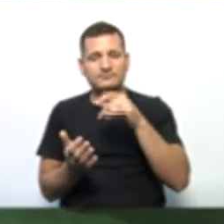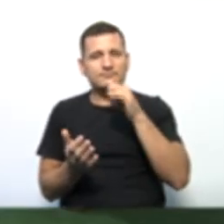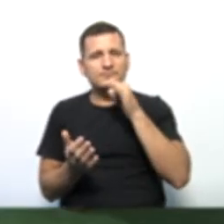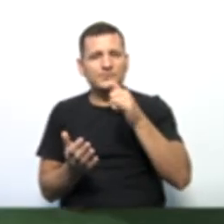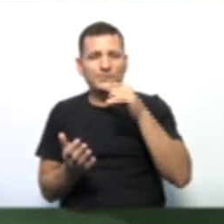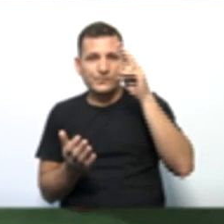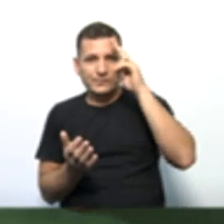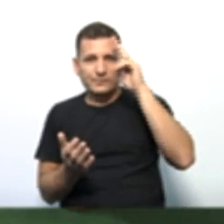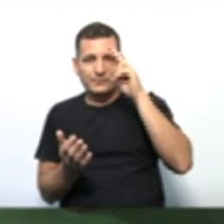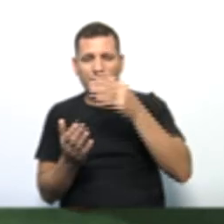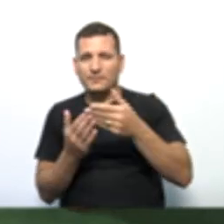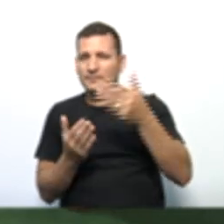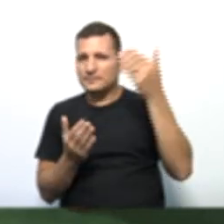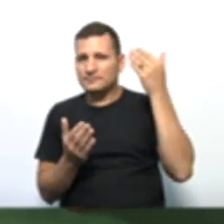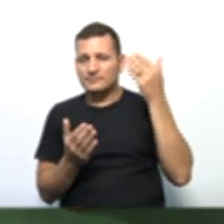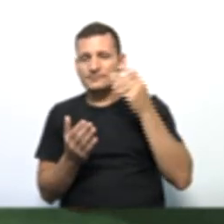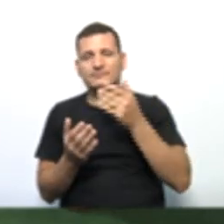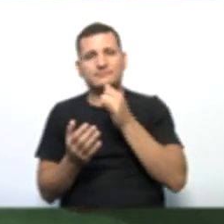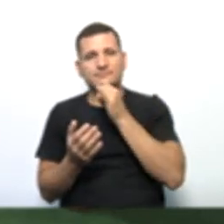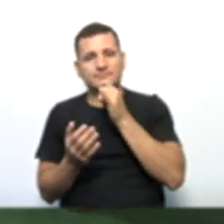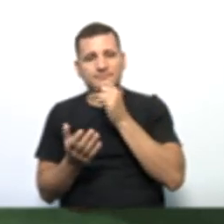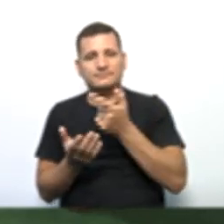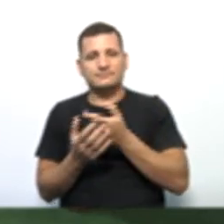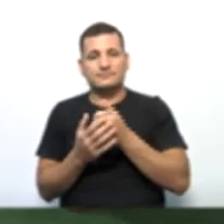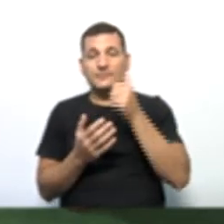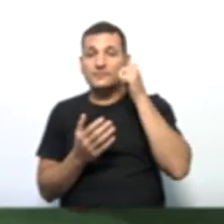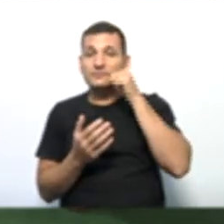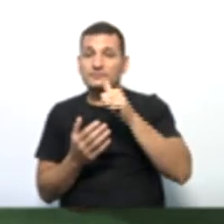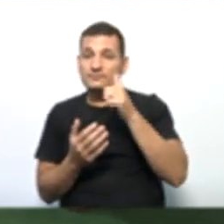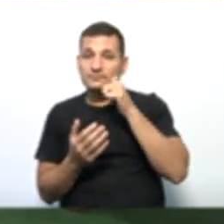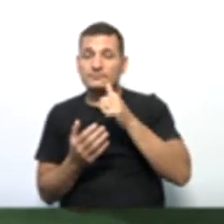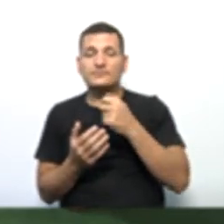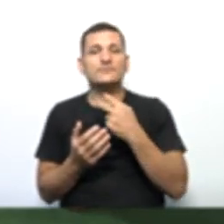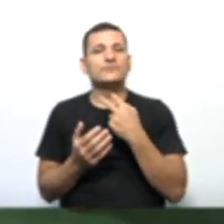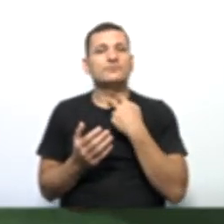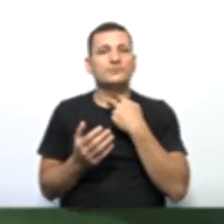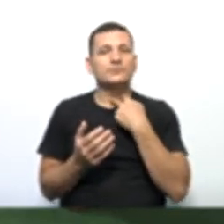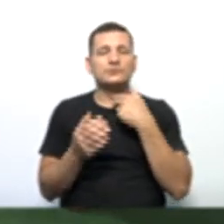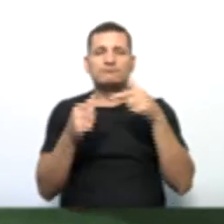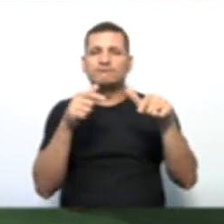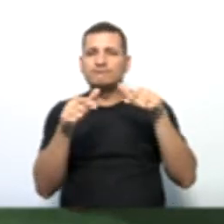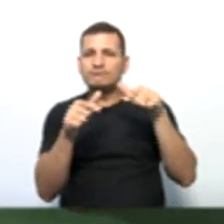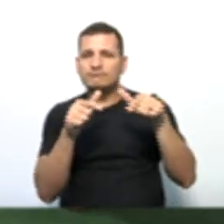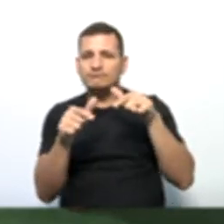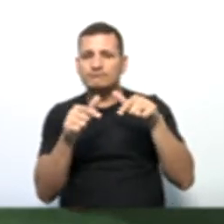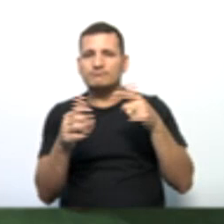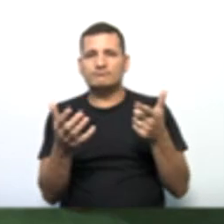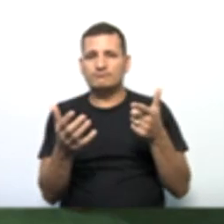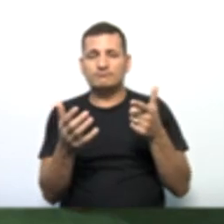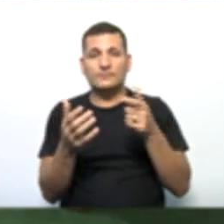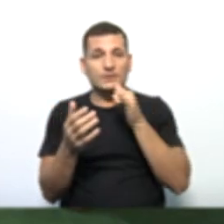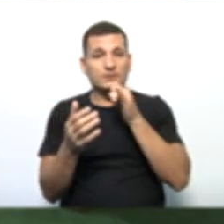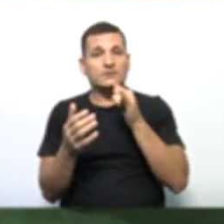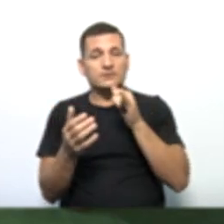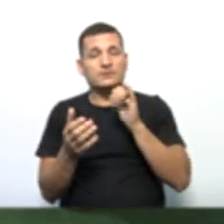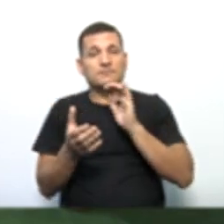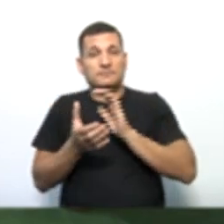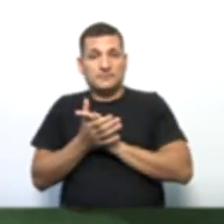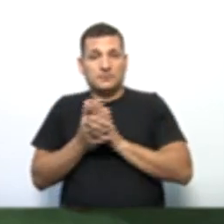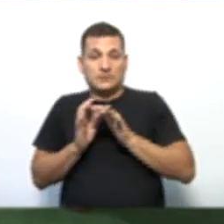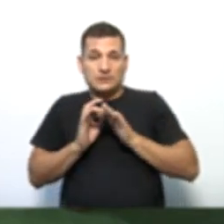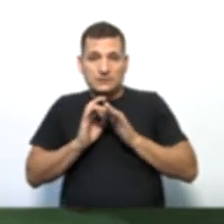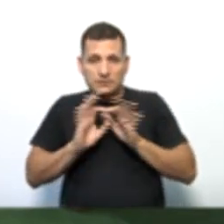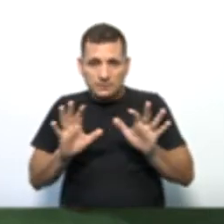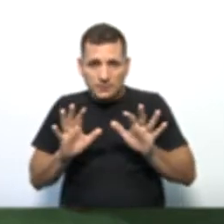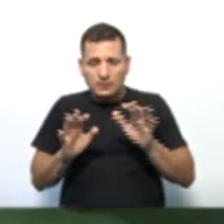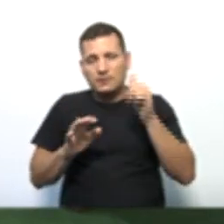tempo atrás, por exemplo, as mulheres não poderiam ter emprego, a não ser que fossem autorizadas pelos seus maridos.